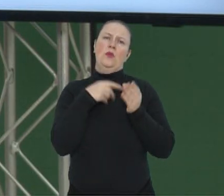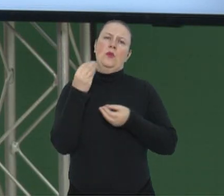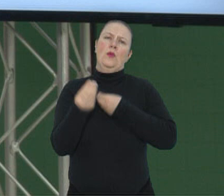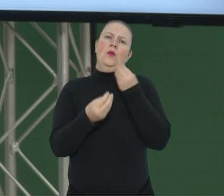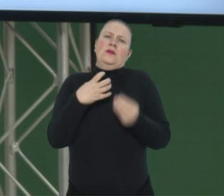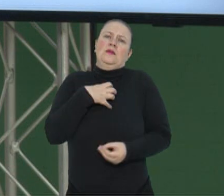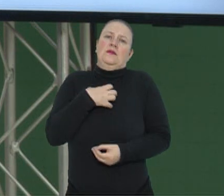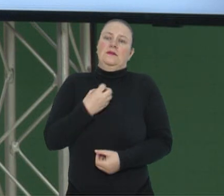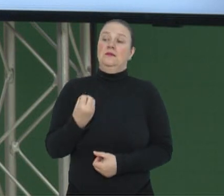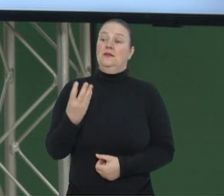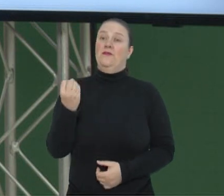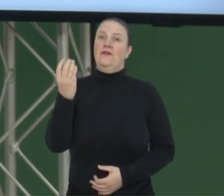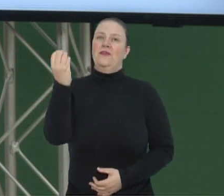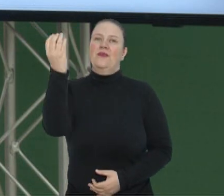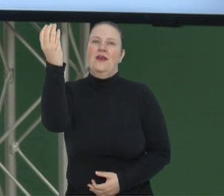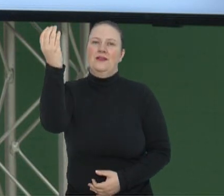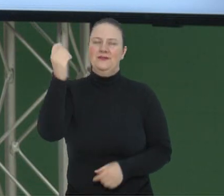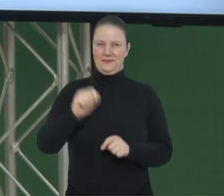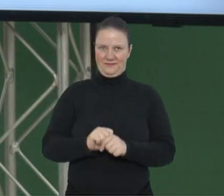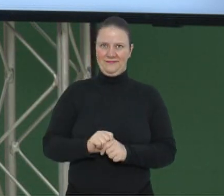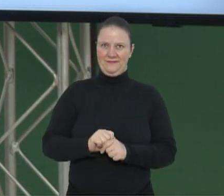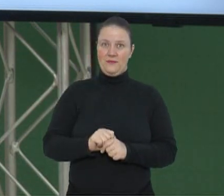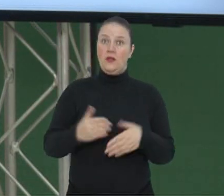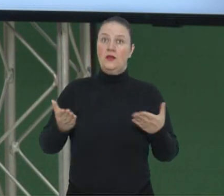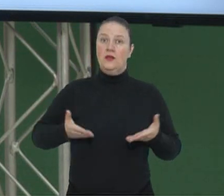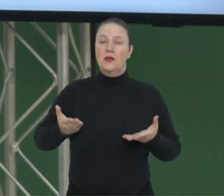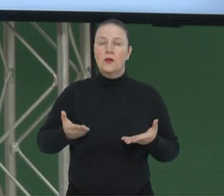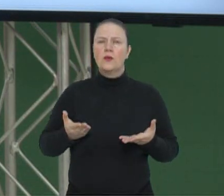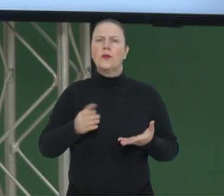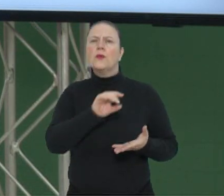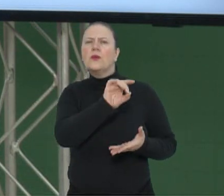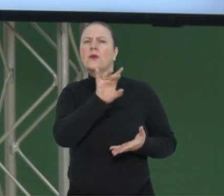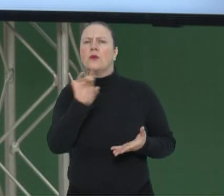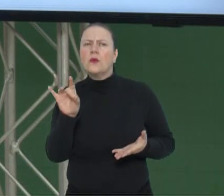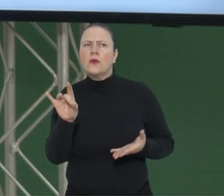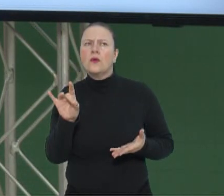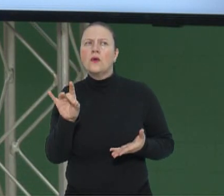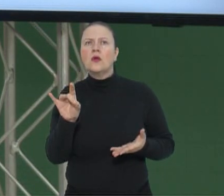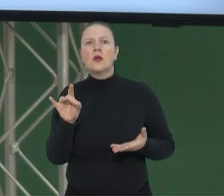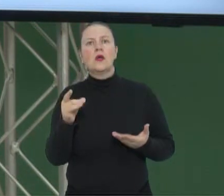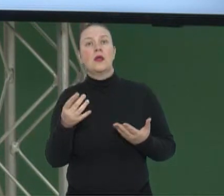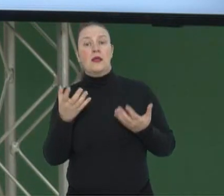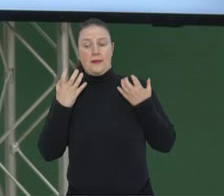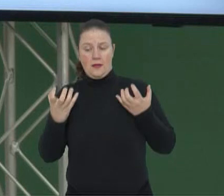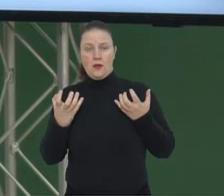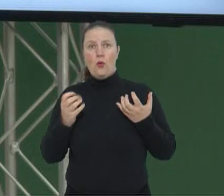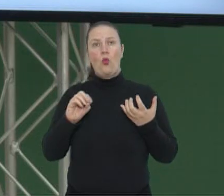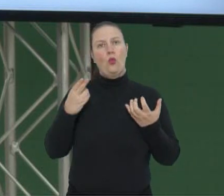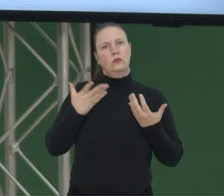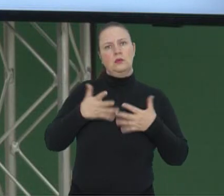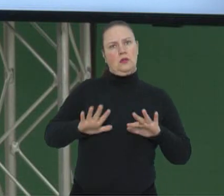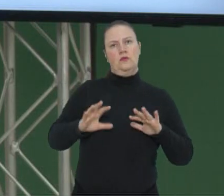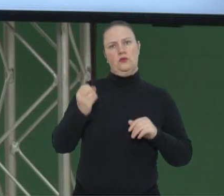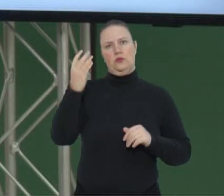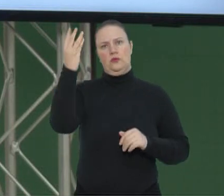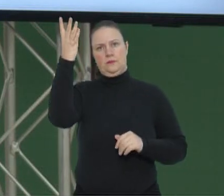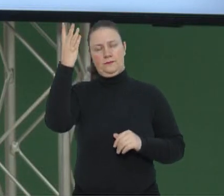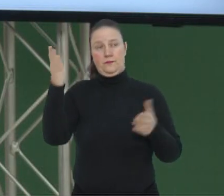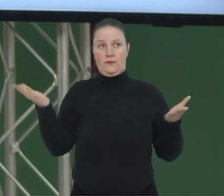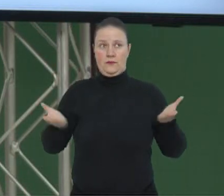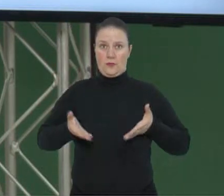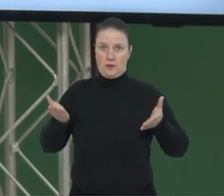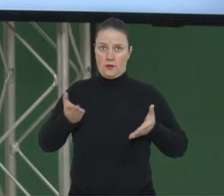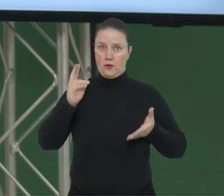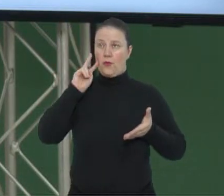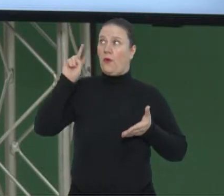atividade anterior. E para ti, lo que é viajar? Agora, gente, é a hora de vocês colocarem aí